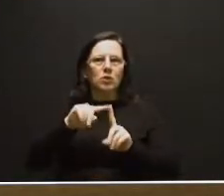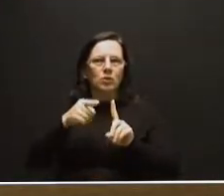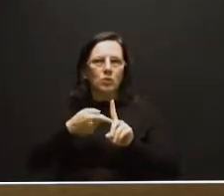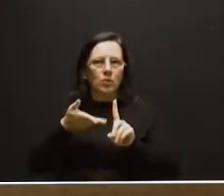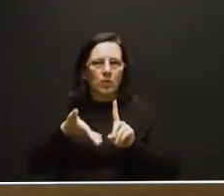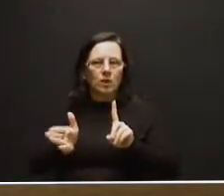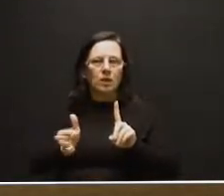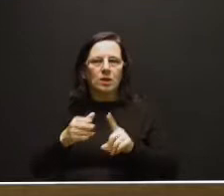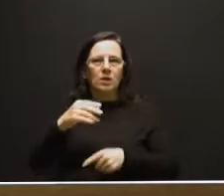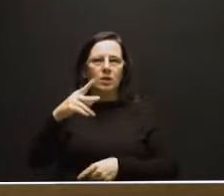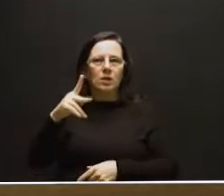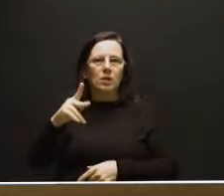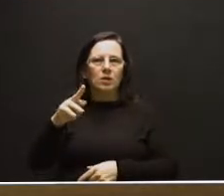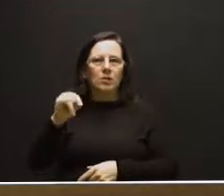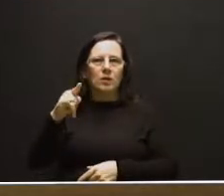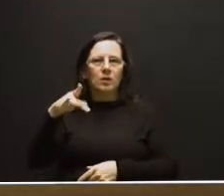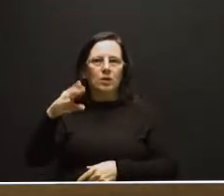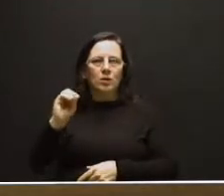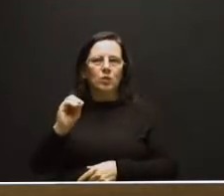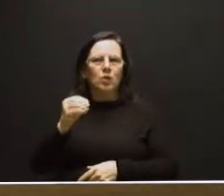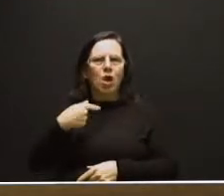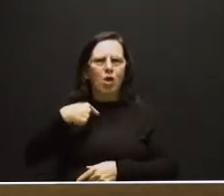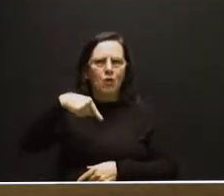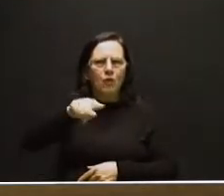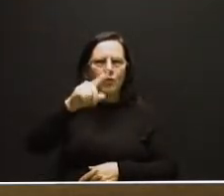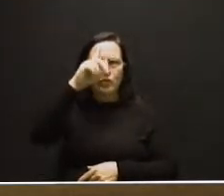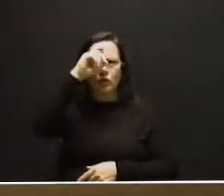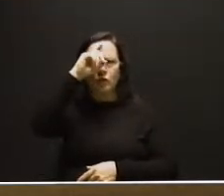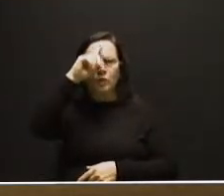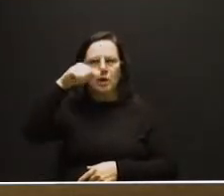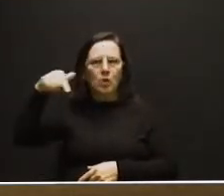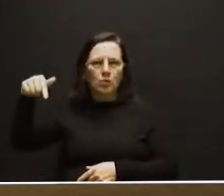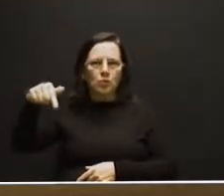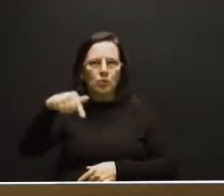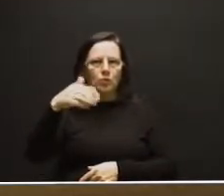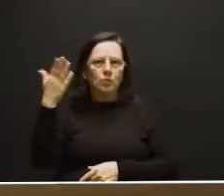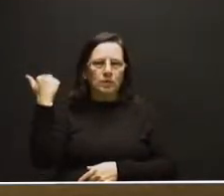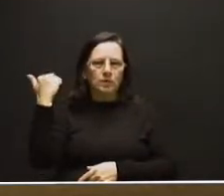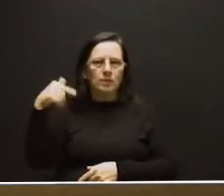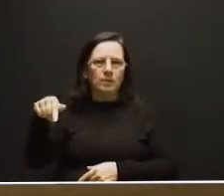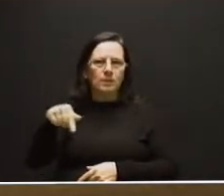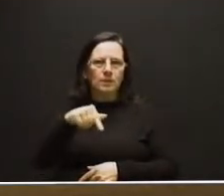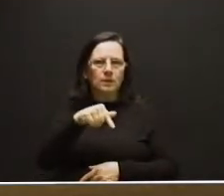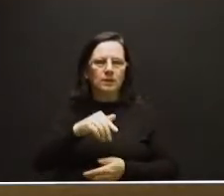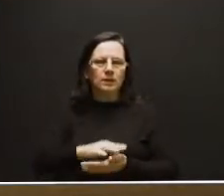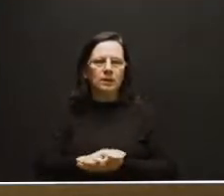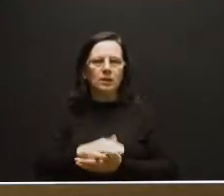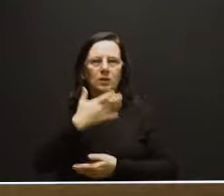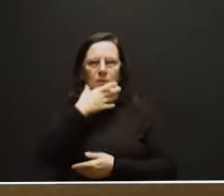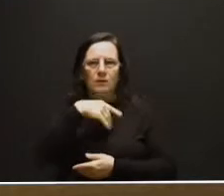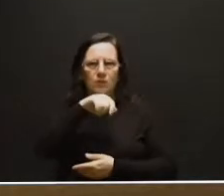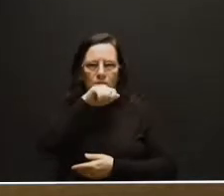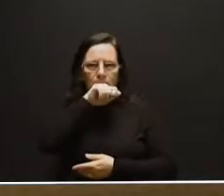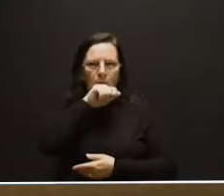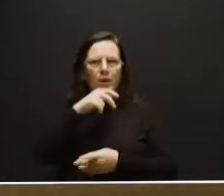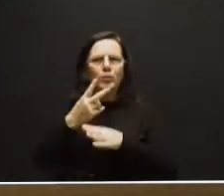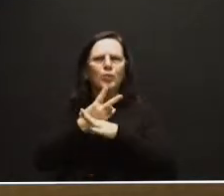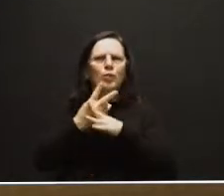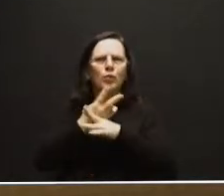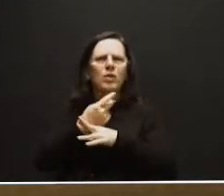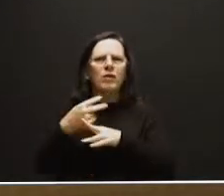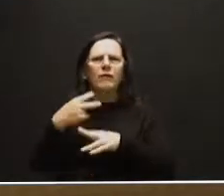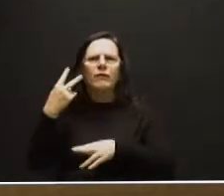eu estive no hospital para ver essa criança semana passada meus pais me procuraram o